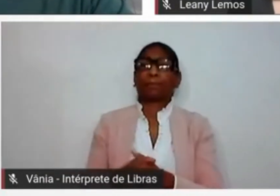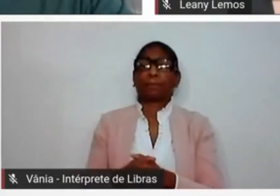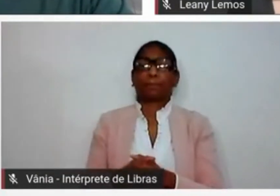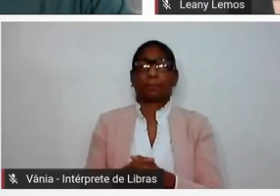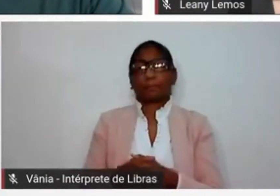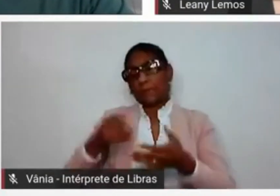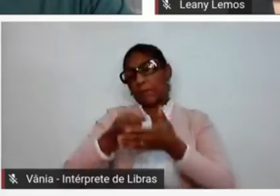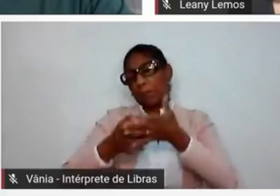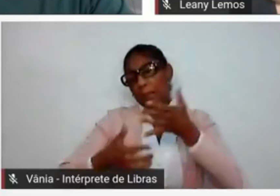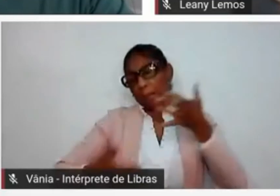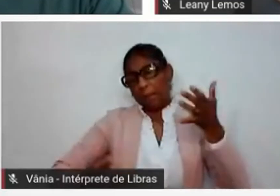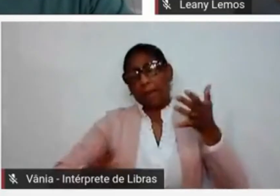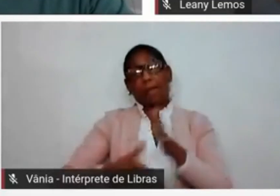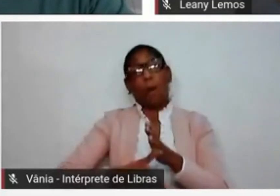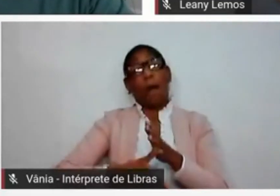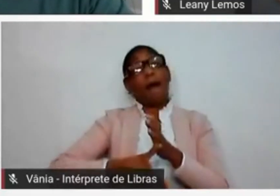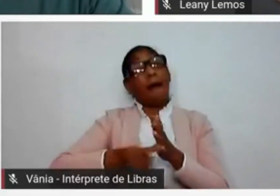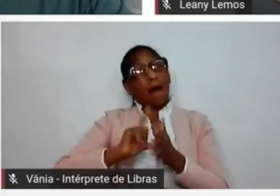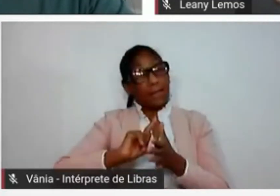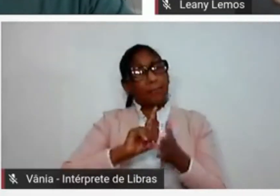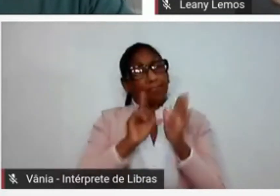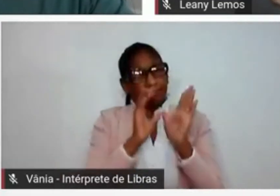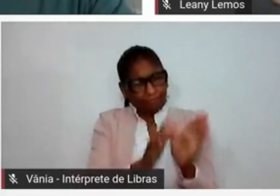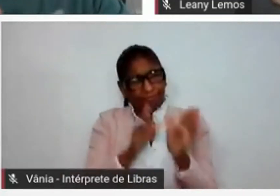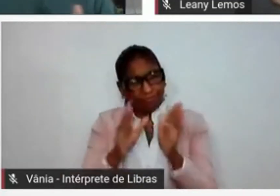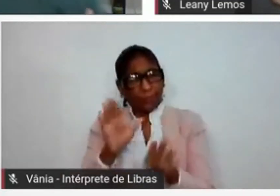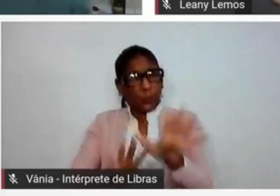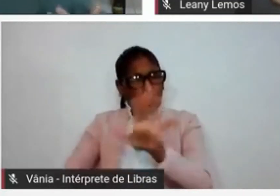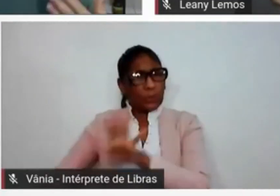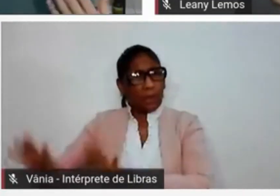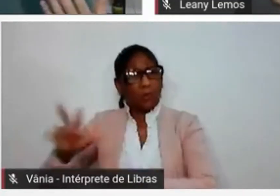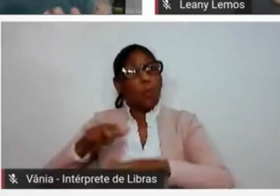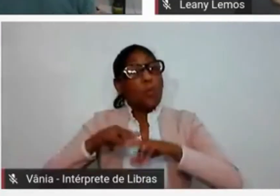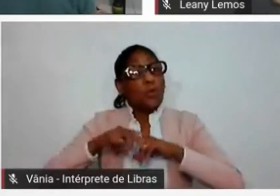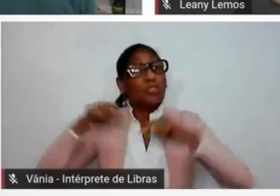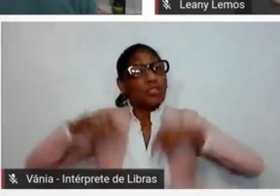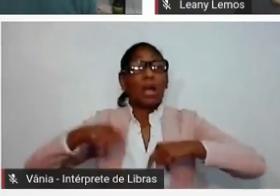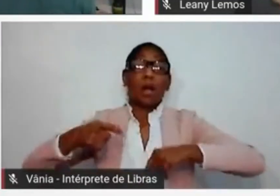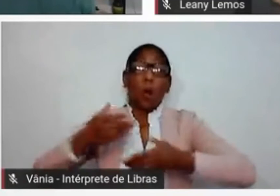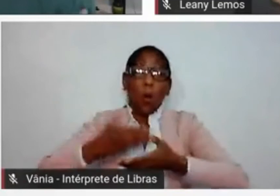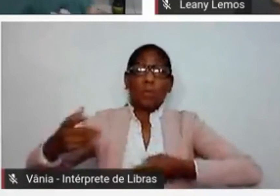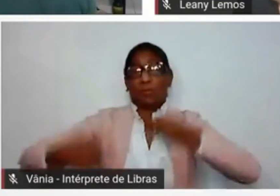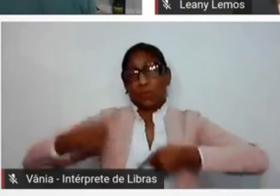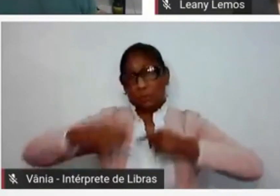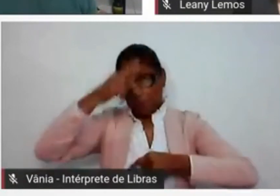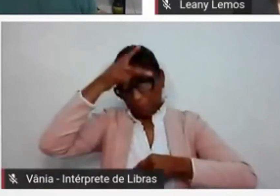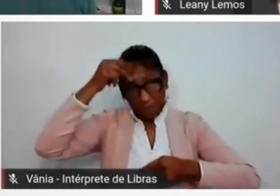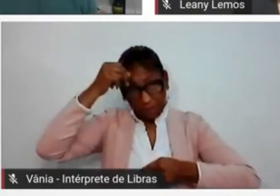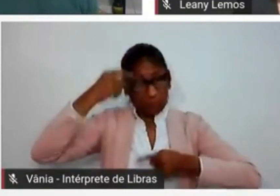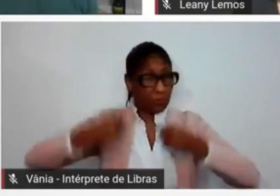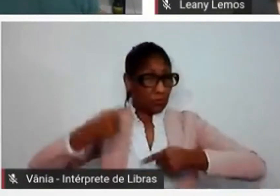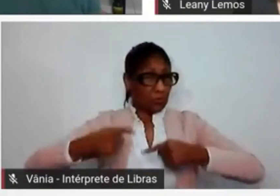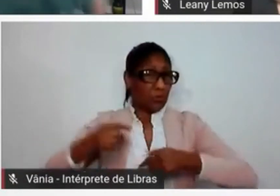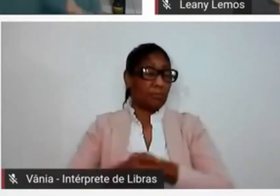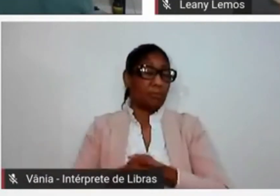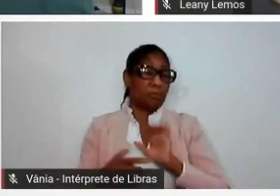mais, o planejamento tem que ser ainda mais antecipado. Por isso que a gente começou discutindo com os prefeitos, apresentando a eles essa